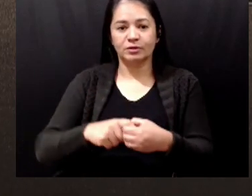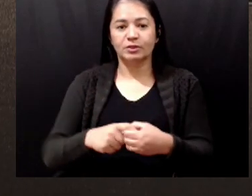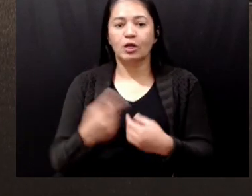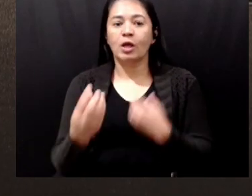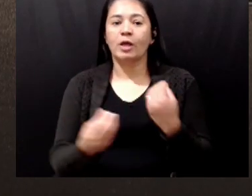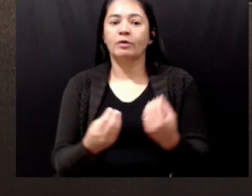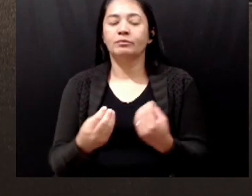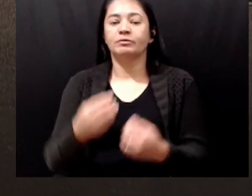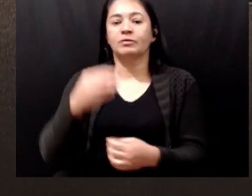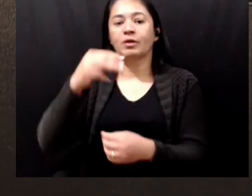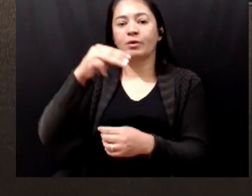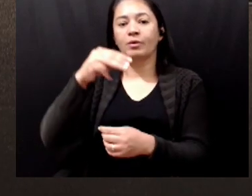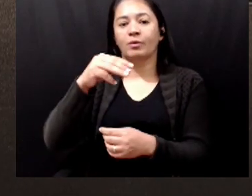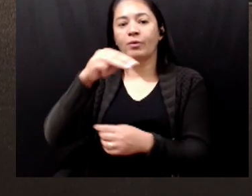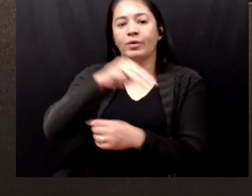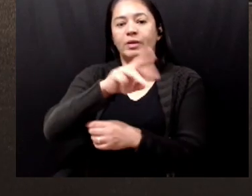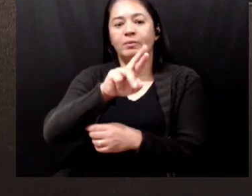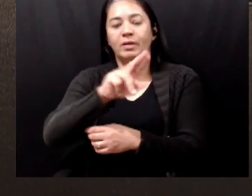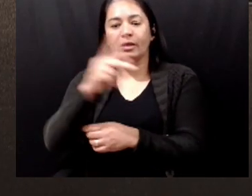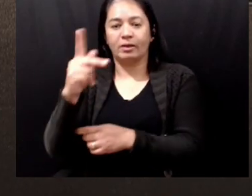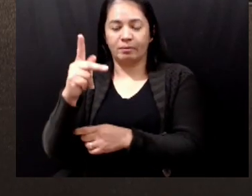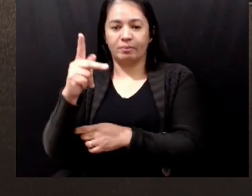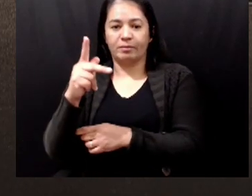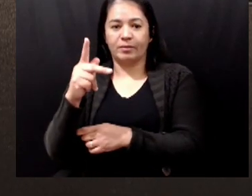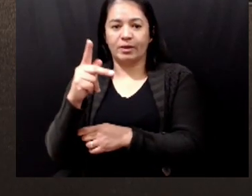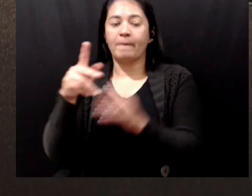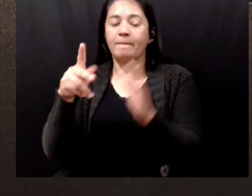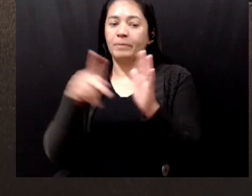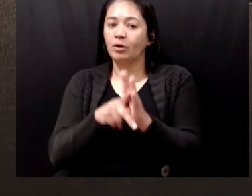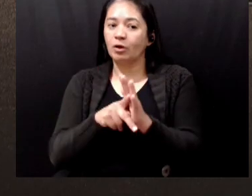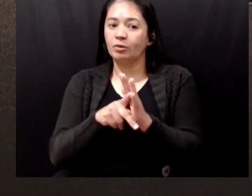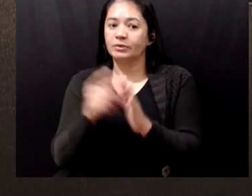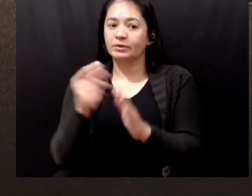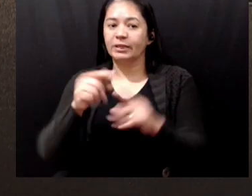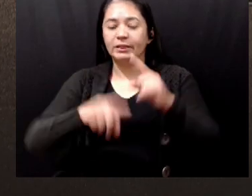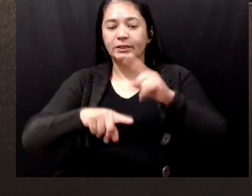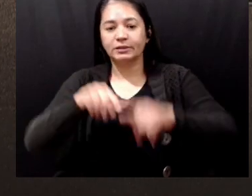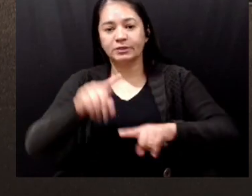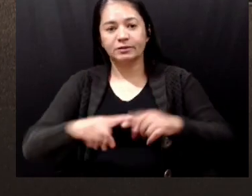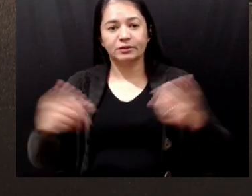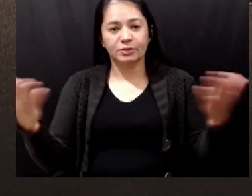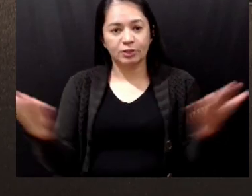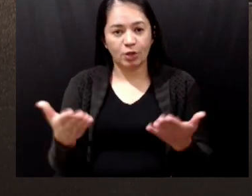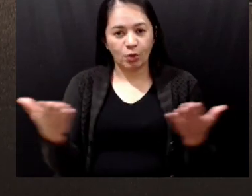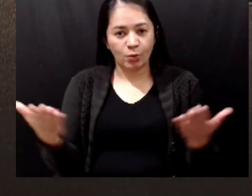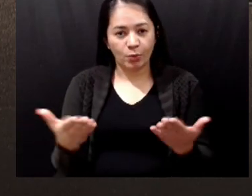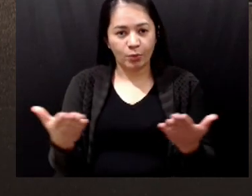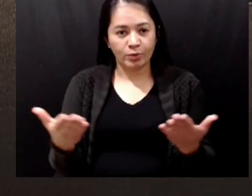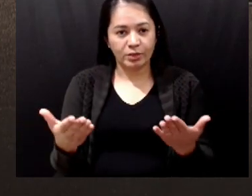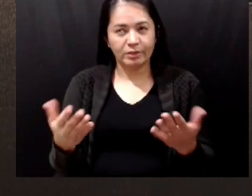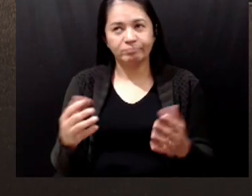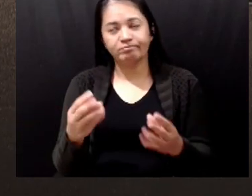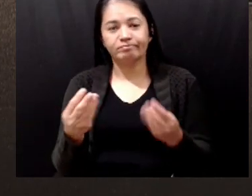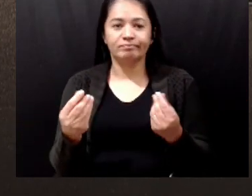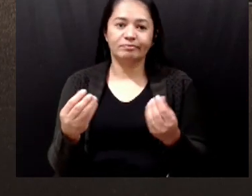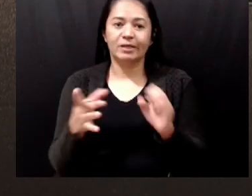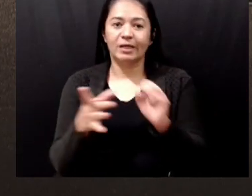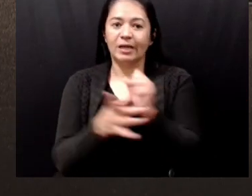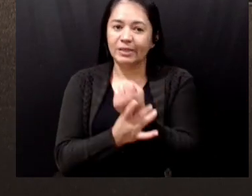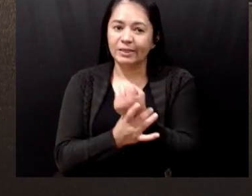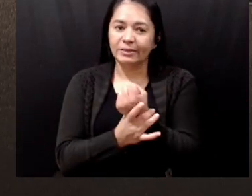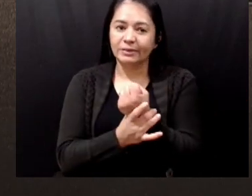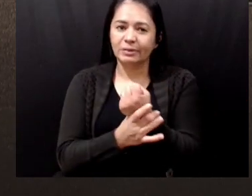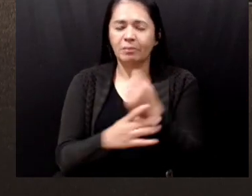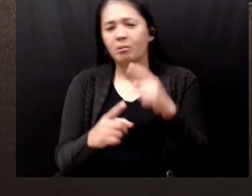ligado à bolsa de valores, à renda variável. Então hoje a clearing da B3, ela acaba te dando uma garantia, né? Porque se a gente